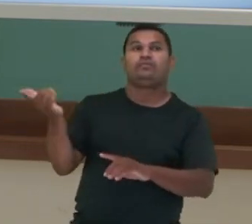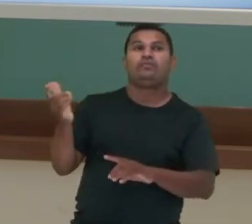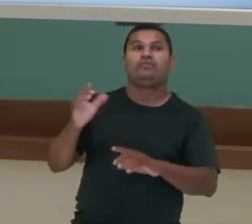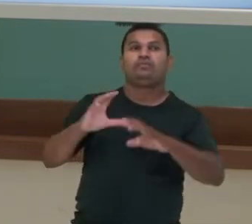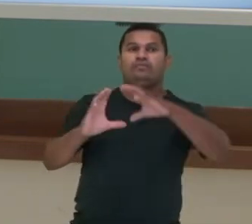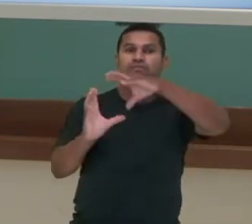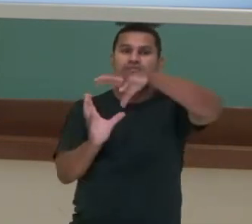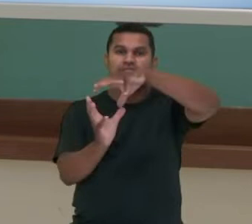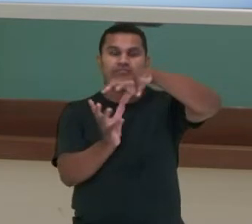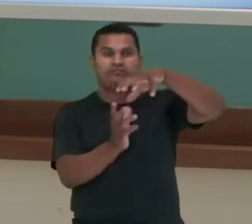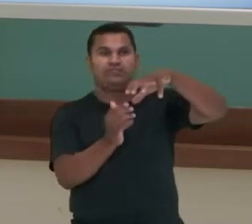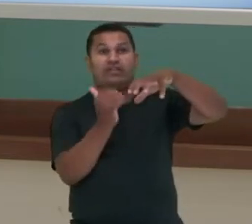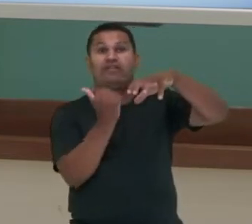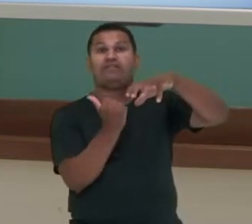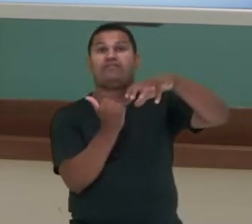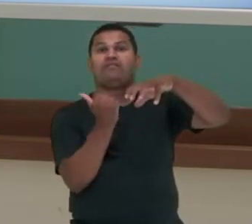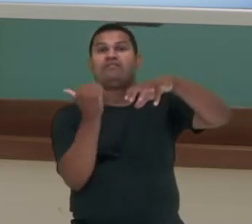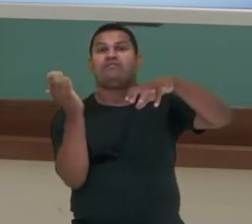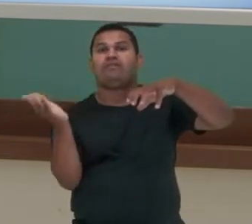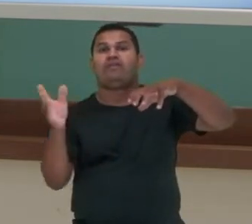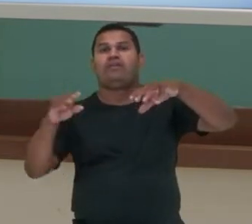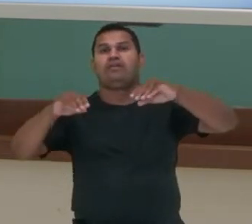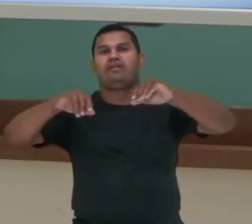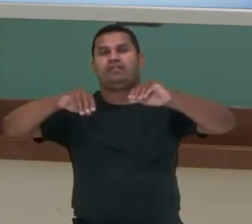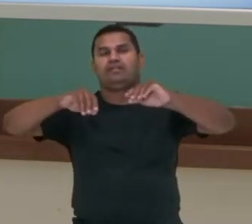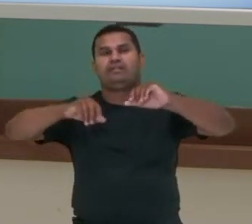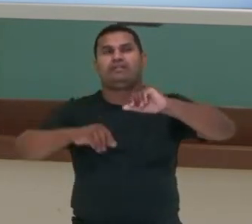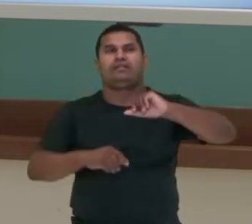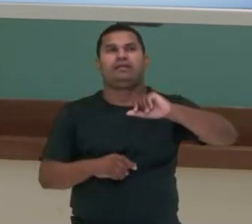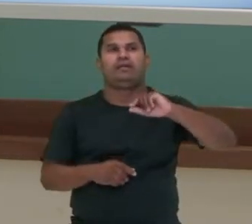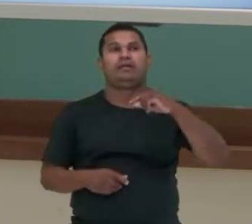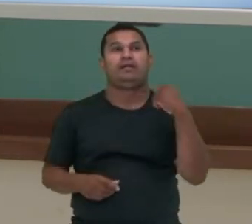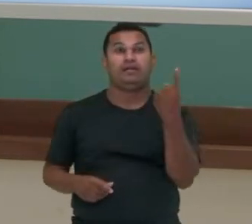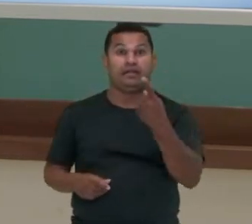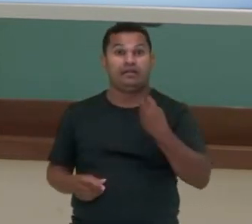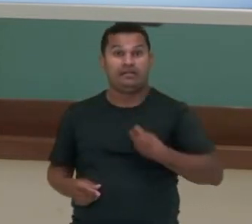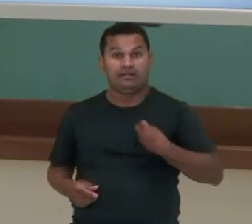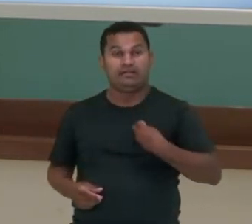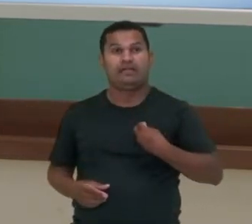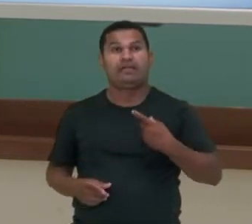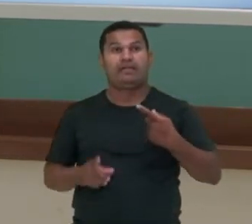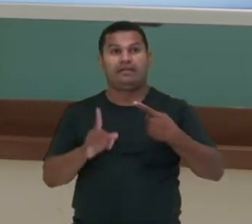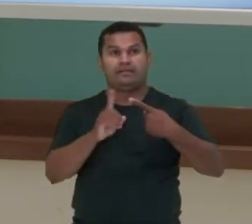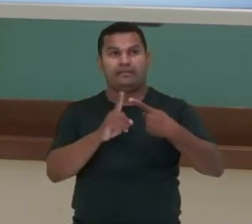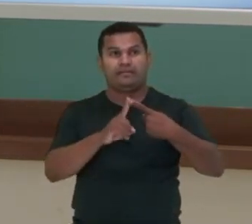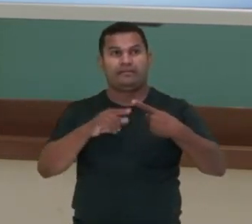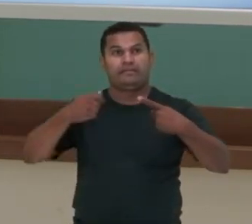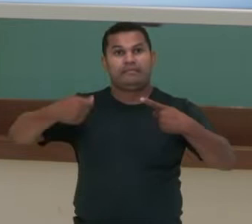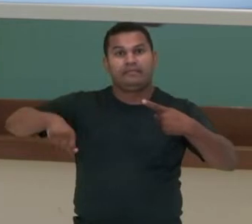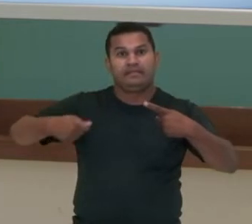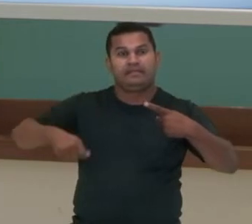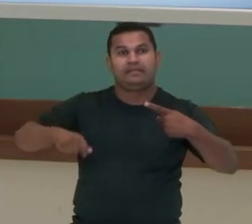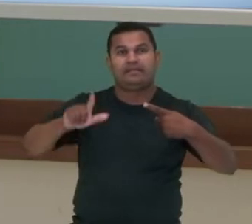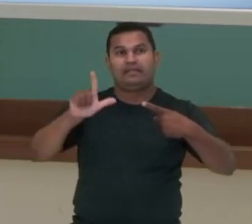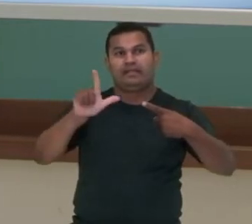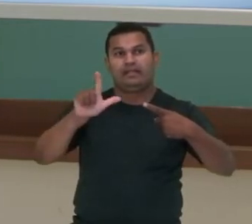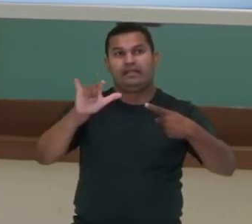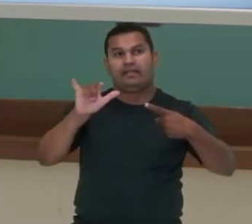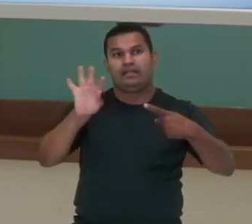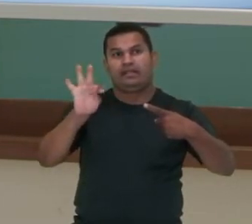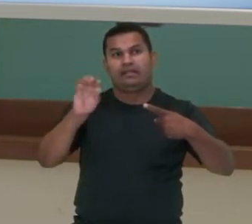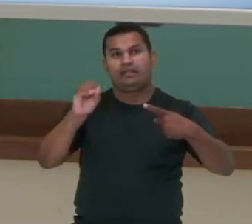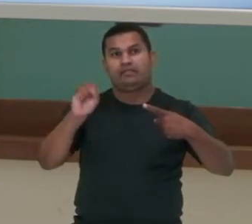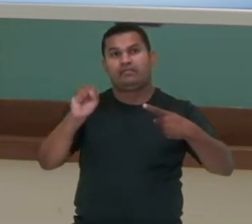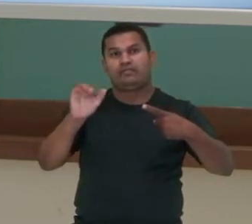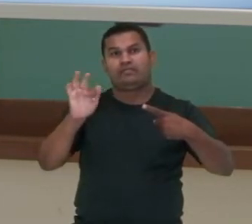esferas? Então, para existir vida, nós dependemos da litosfera, ou seja, da camada que